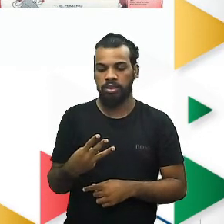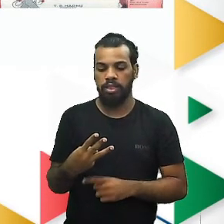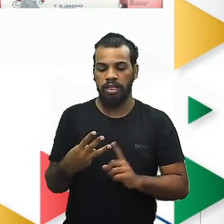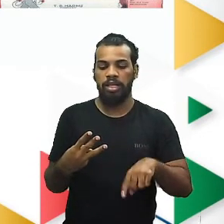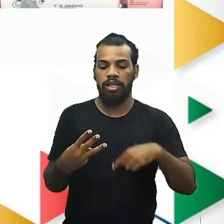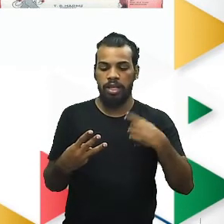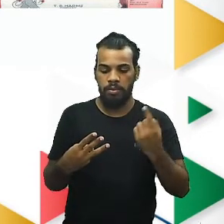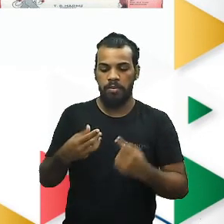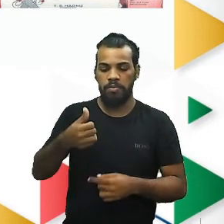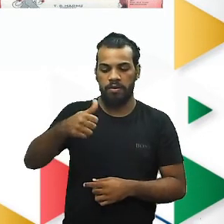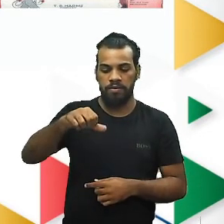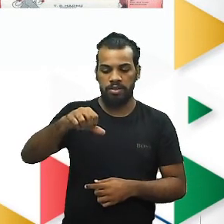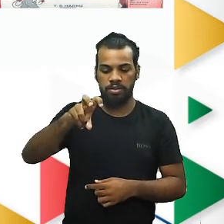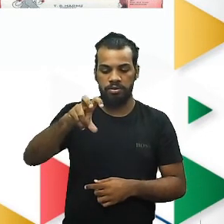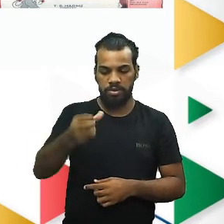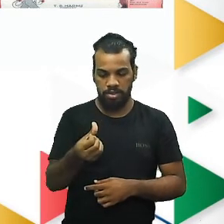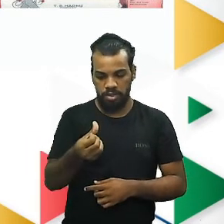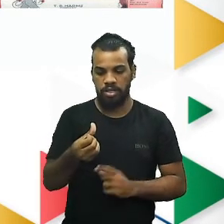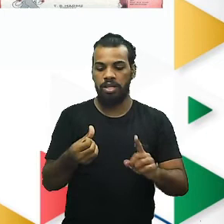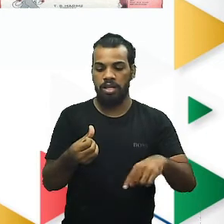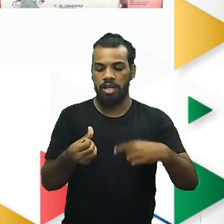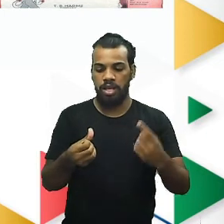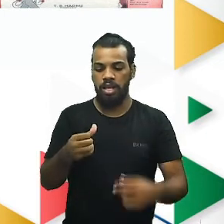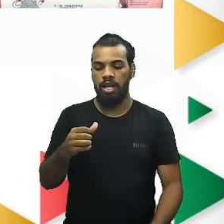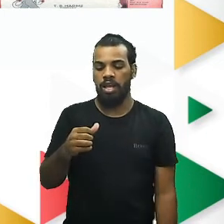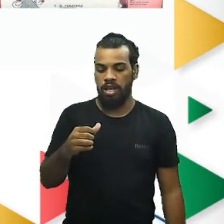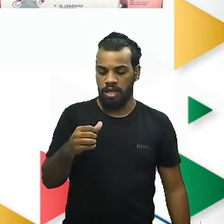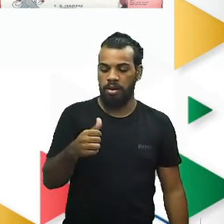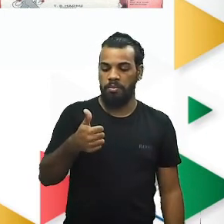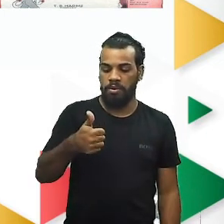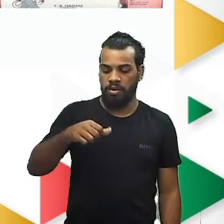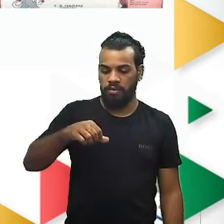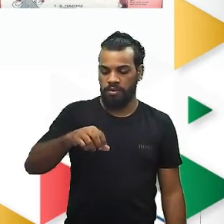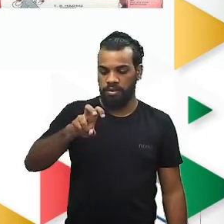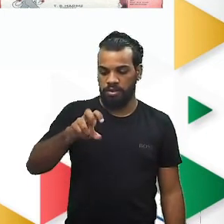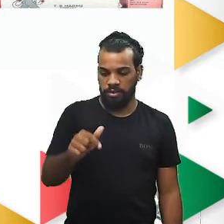Lady, 1956, West Side Story,